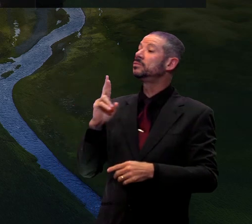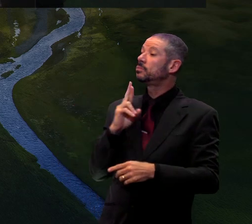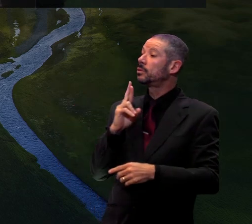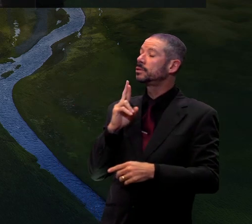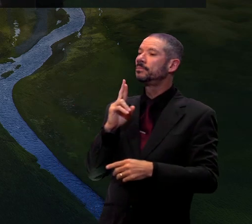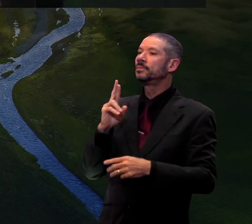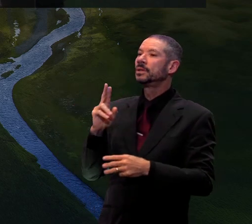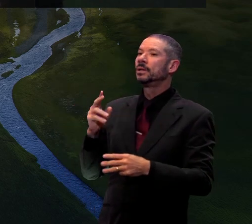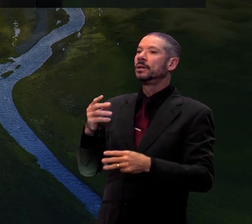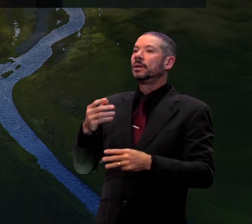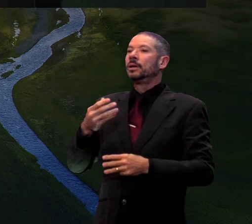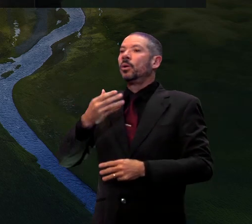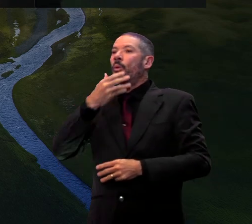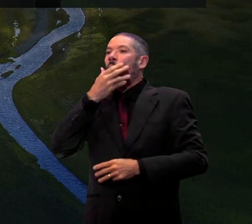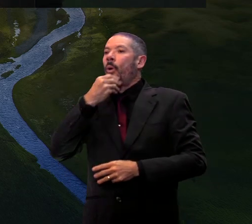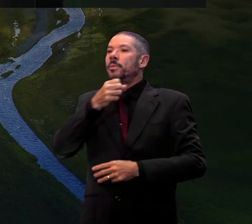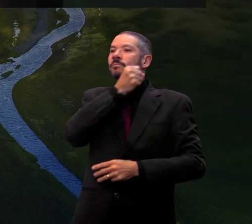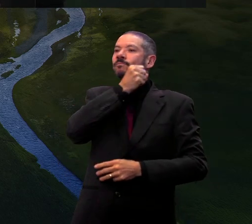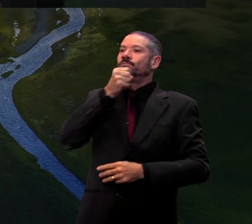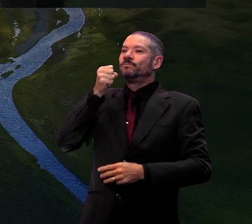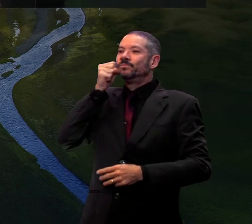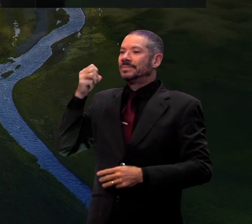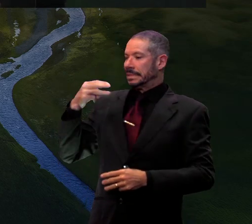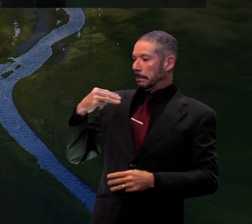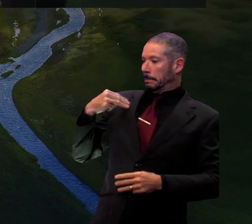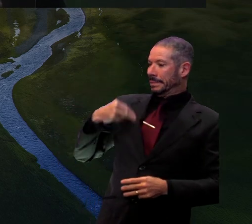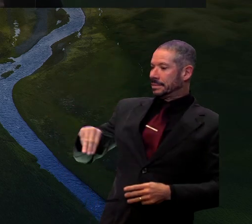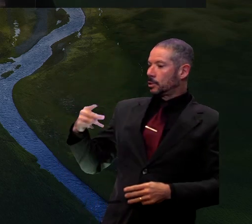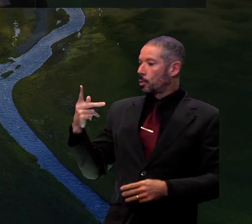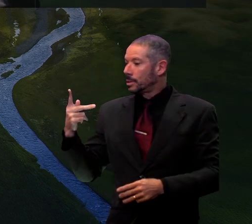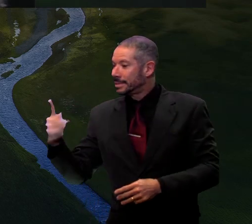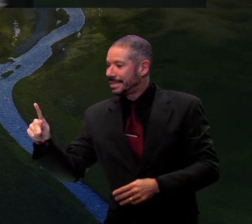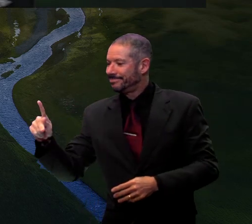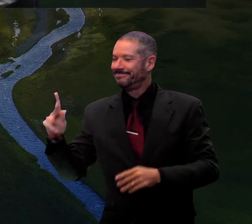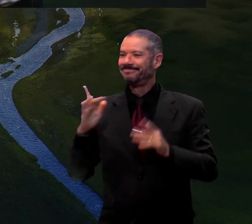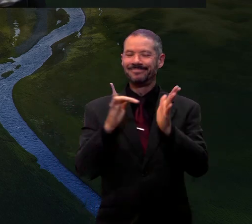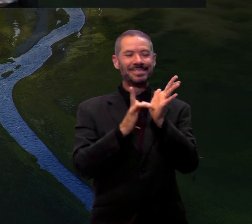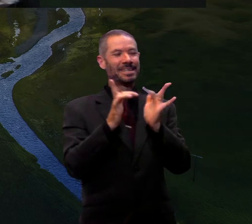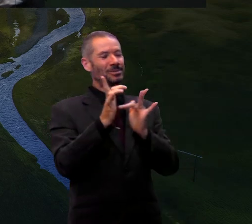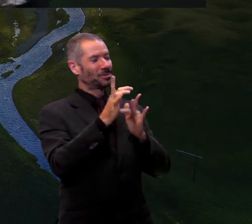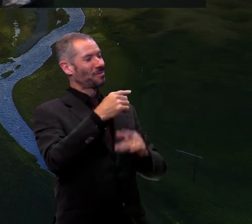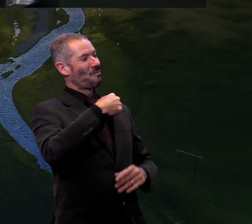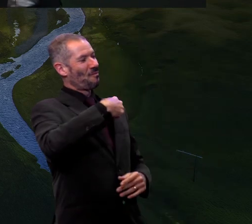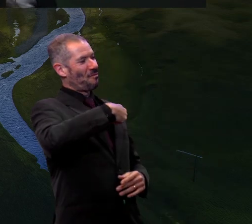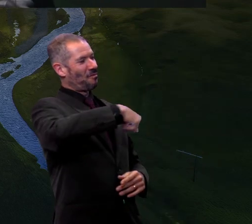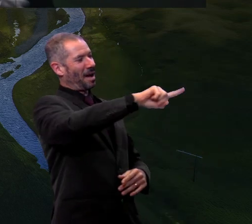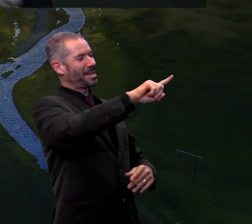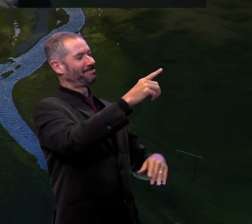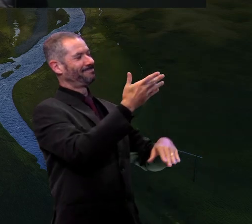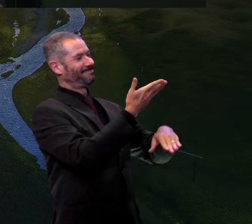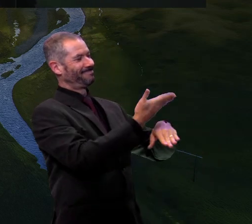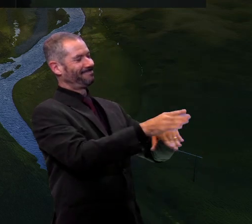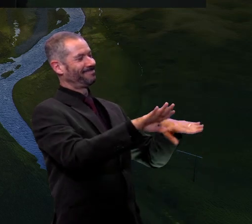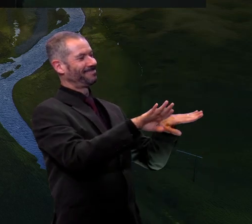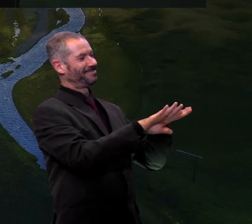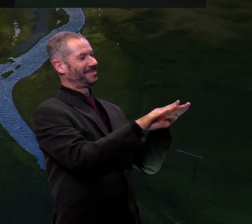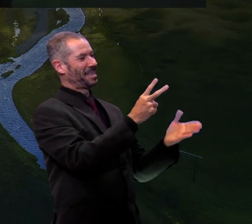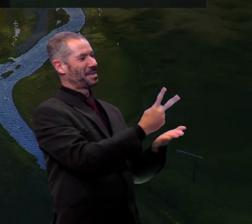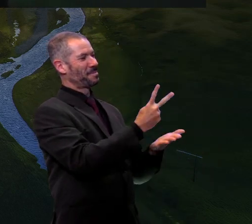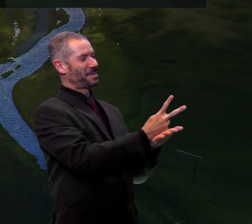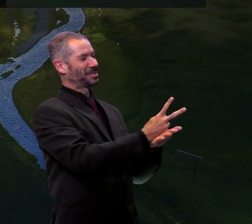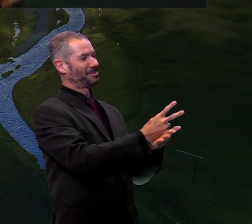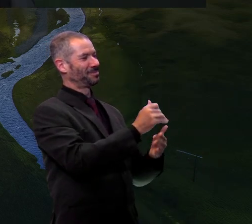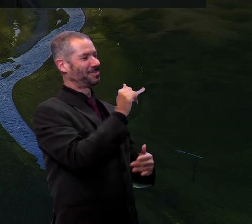que teve misericórdia dele. Então Jesus lhe disse: vá e faça o